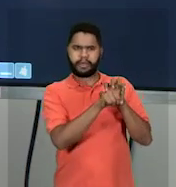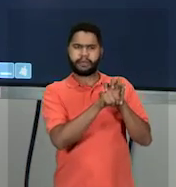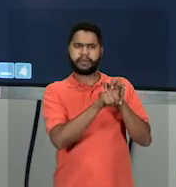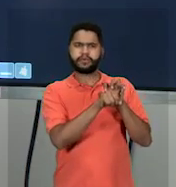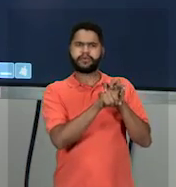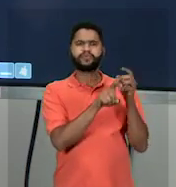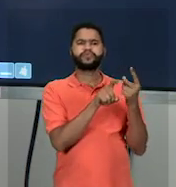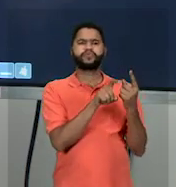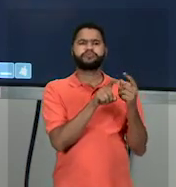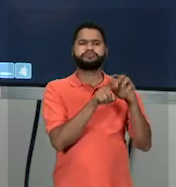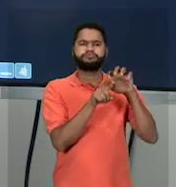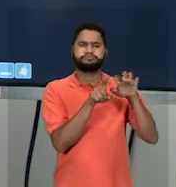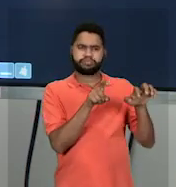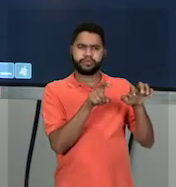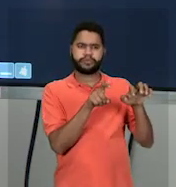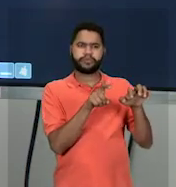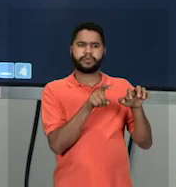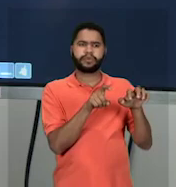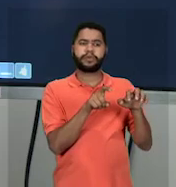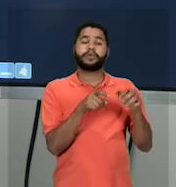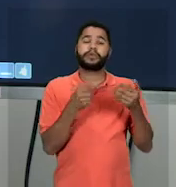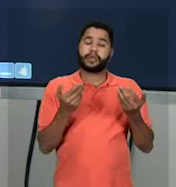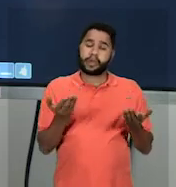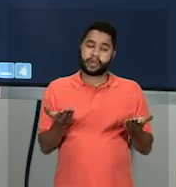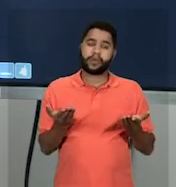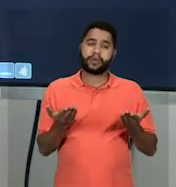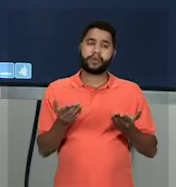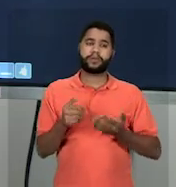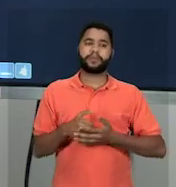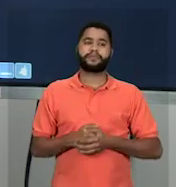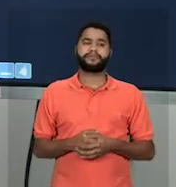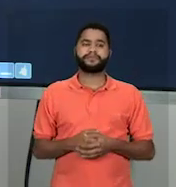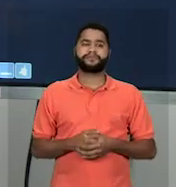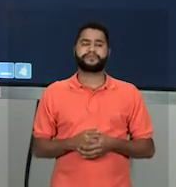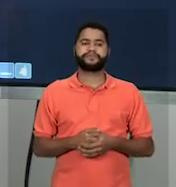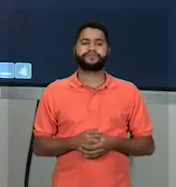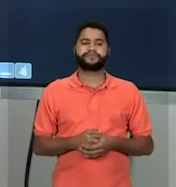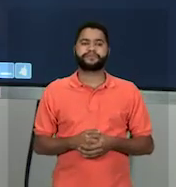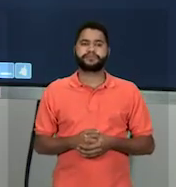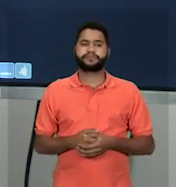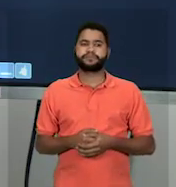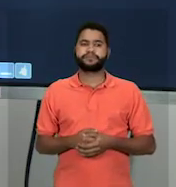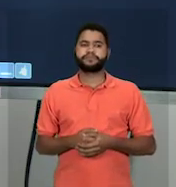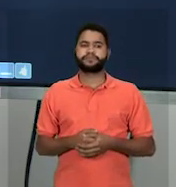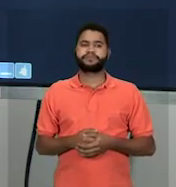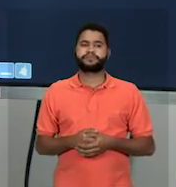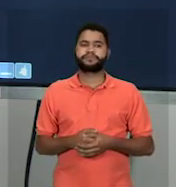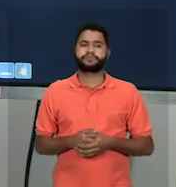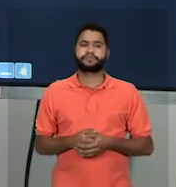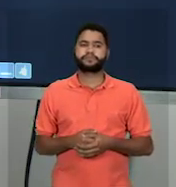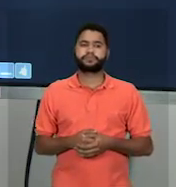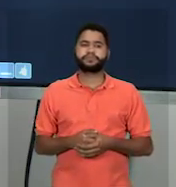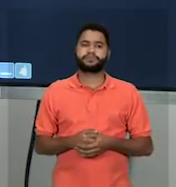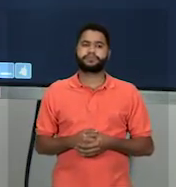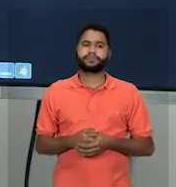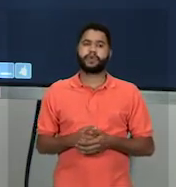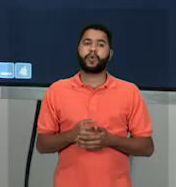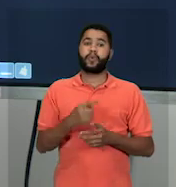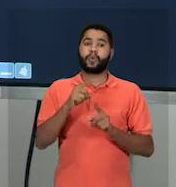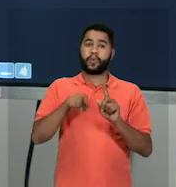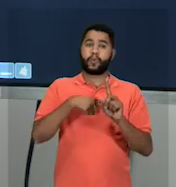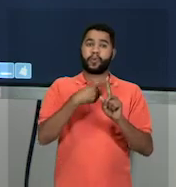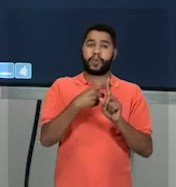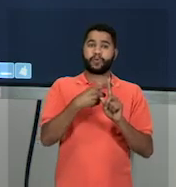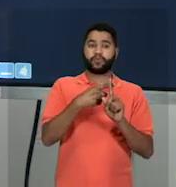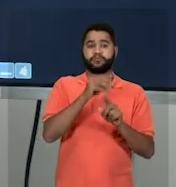deixar eu sozinha em um dos membros é isso que nós vamos fazer Tom então eu vou transpor esse mais